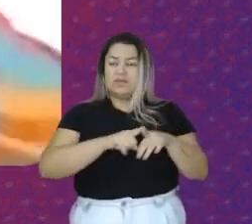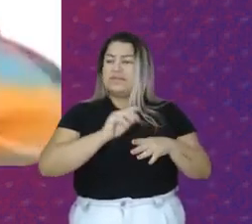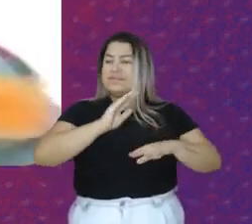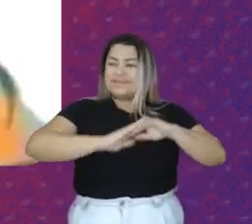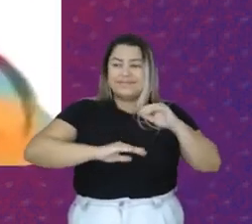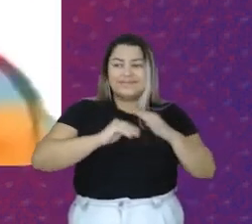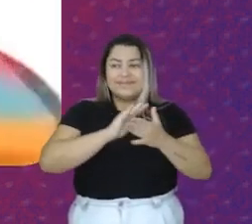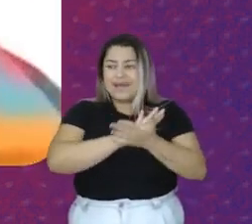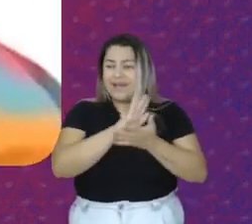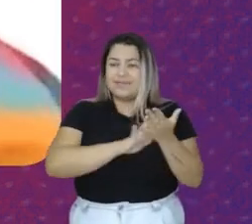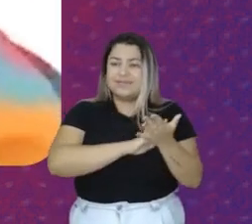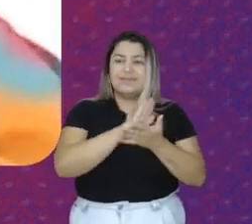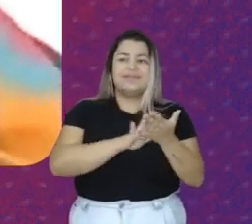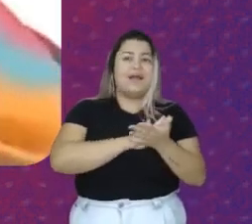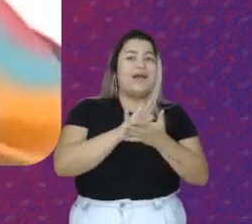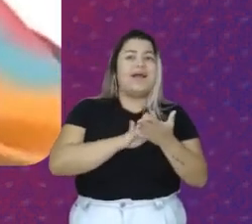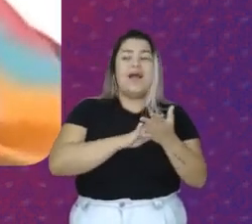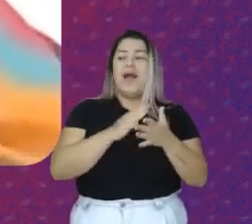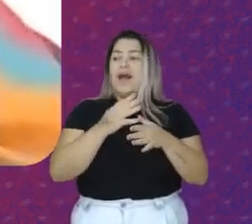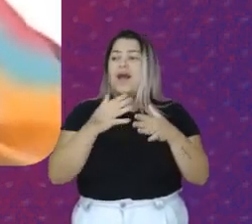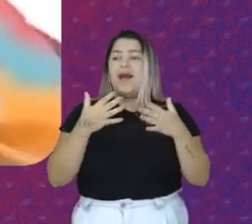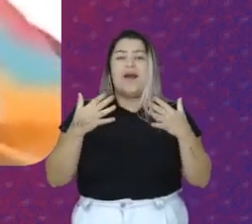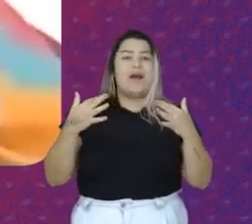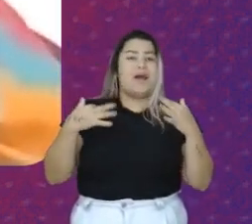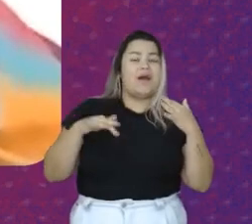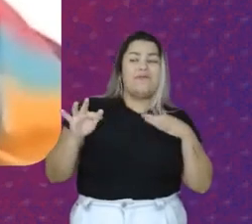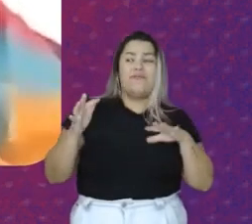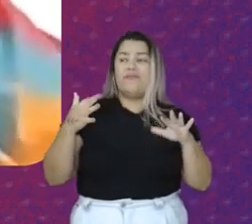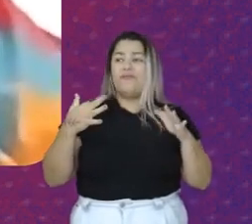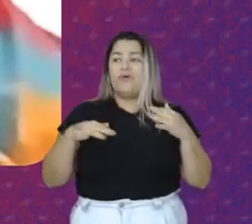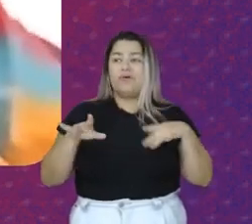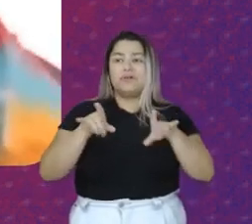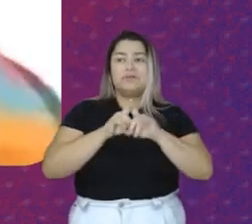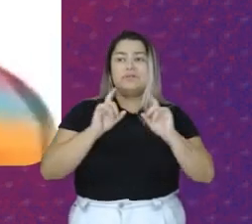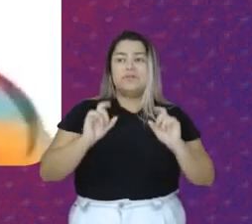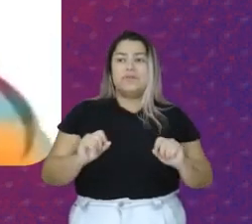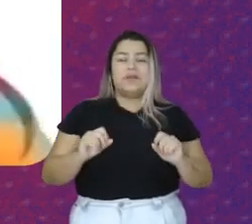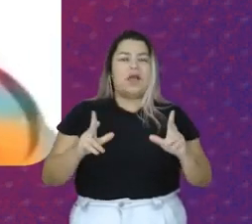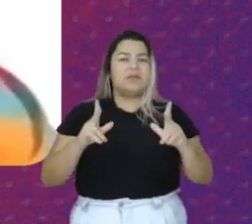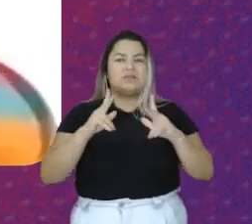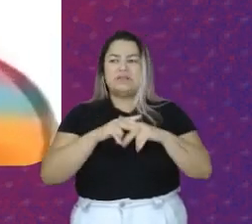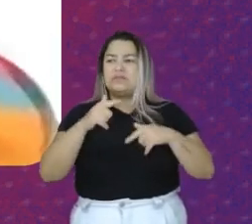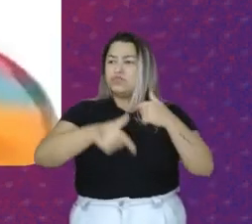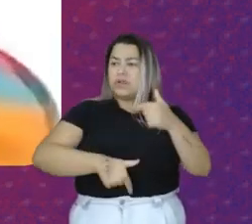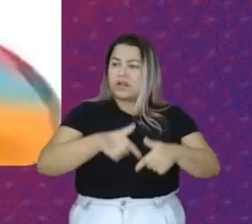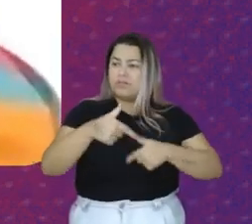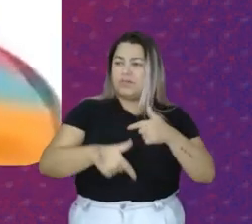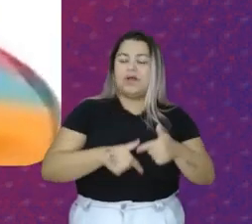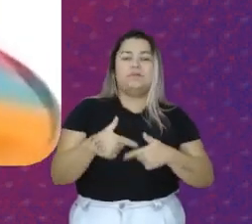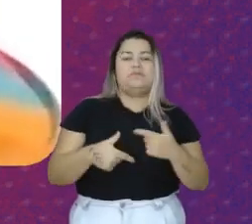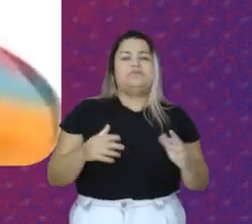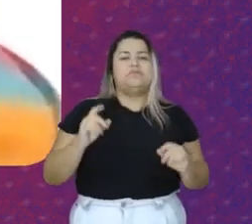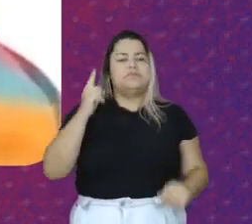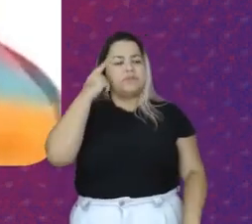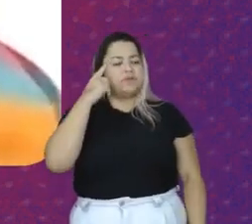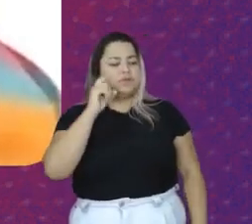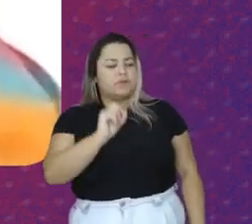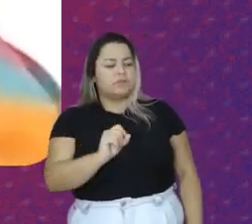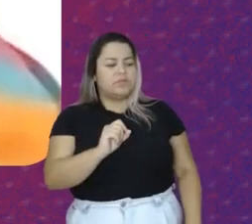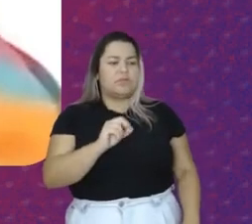folga remunerada por semana, nem o acidente de trabalho é considerado acidente de trabalho. Quando a gente avançar numa